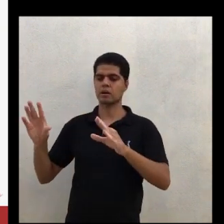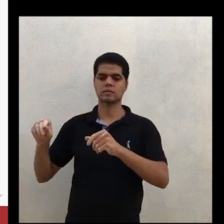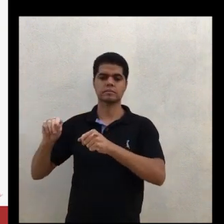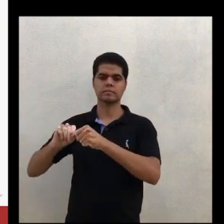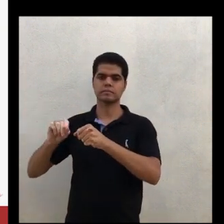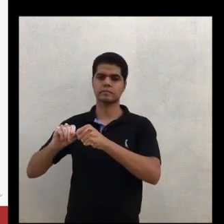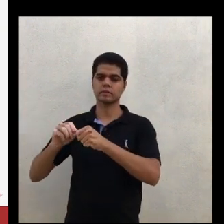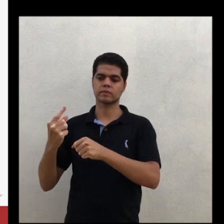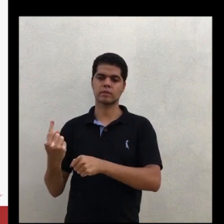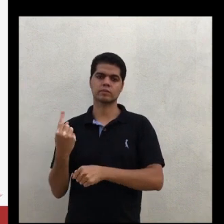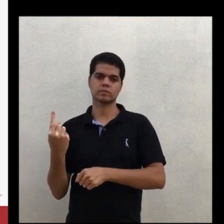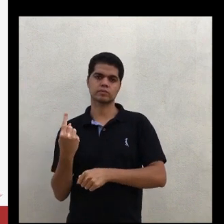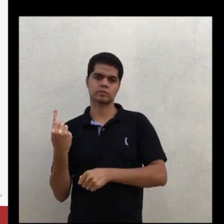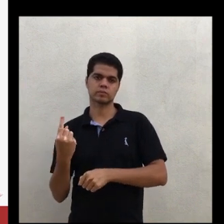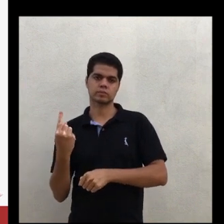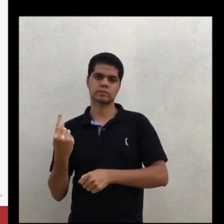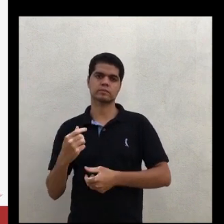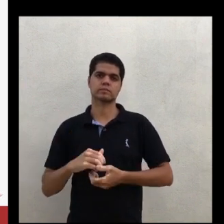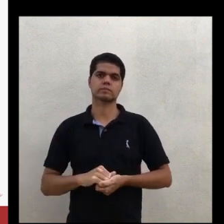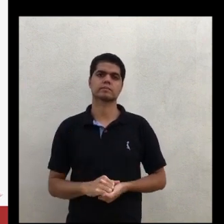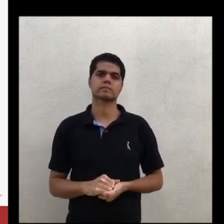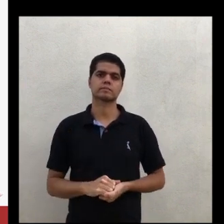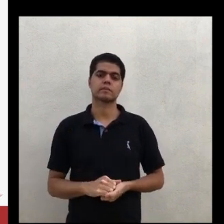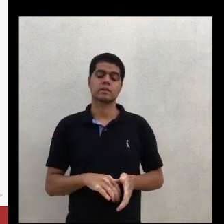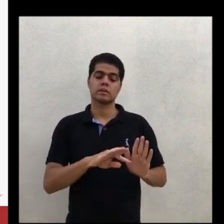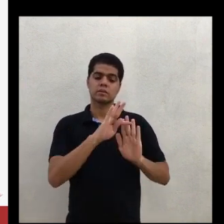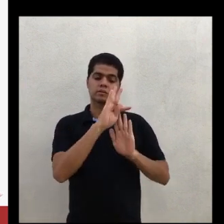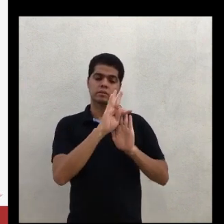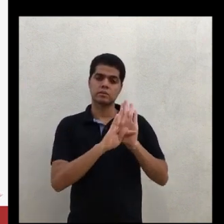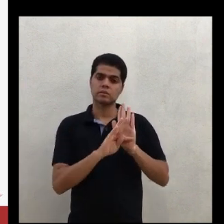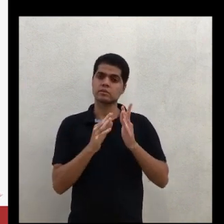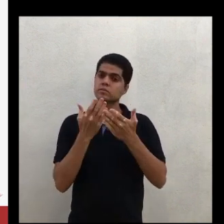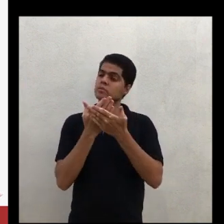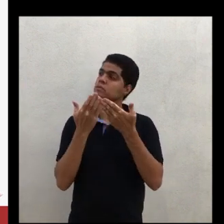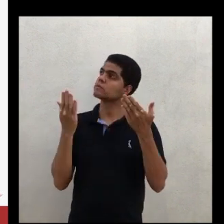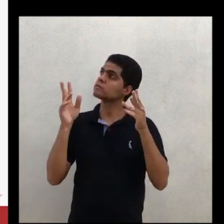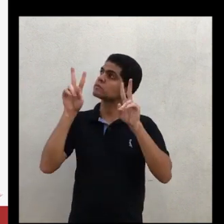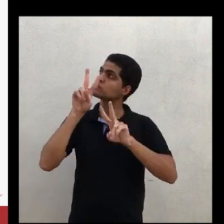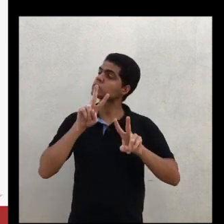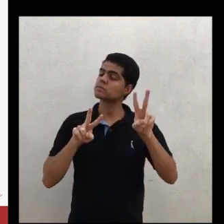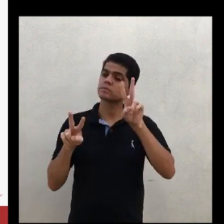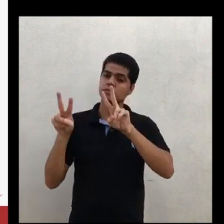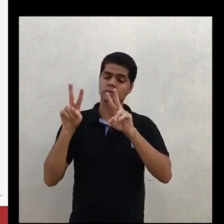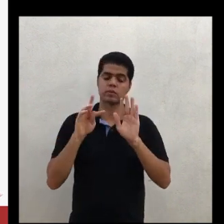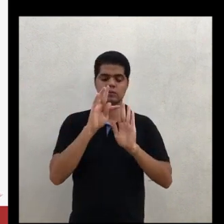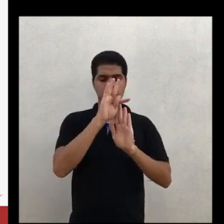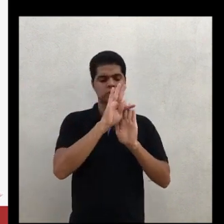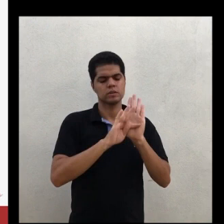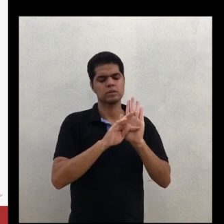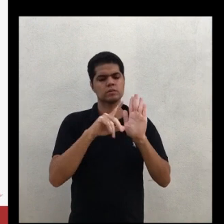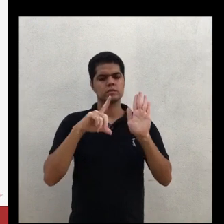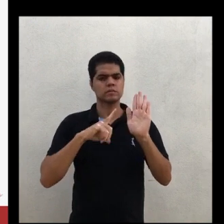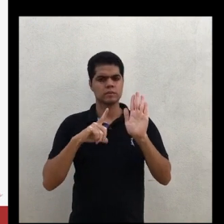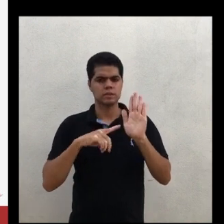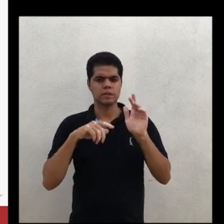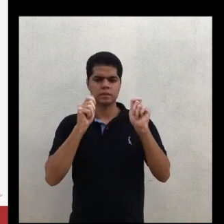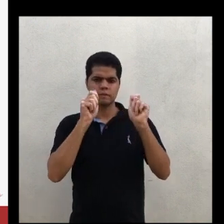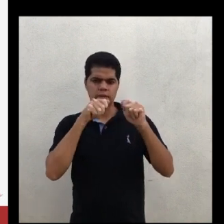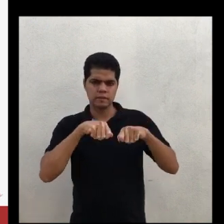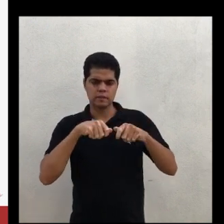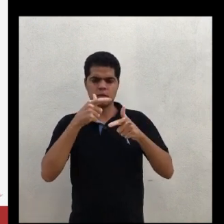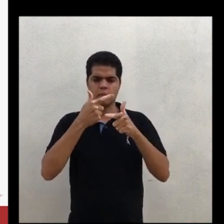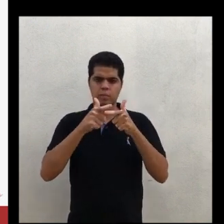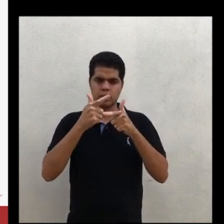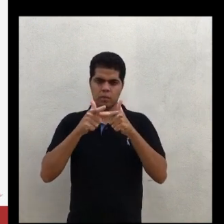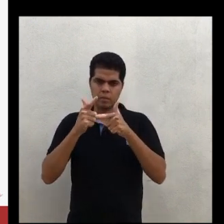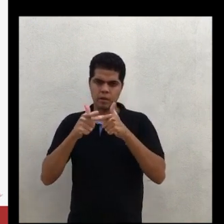seção onde eu vou definir, né, o problema, que eu estou chamando aqui de gratificação, ou o nome que eu